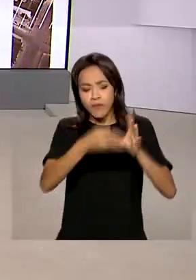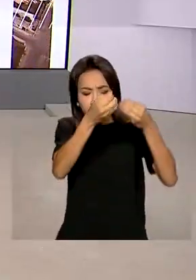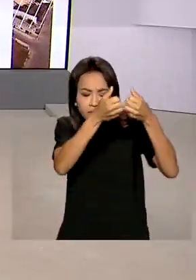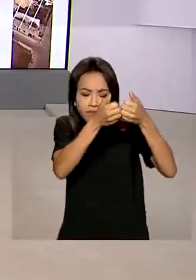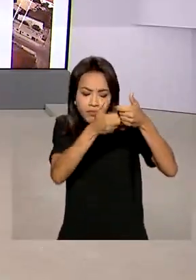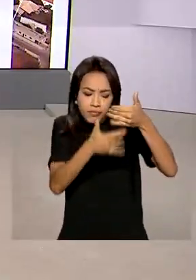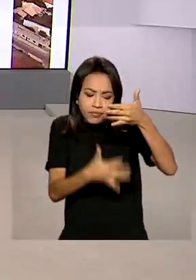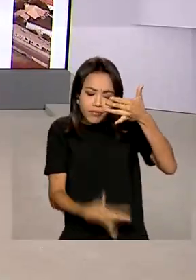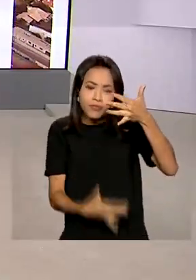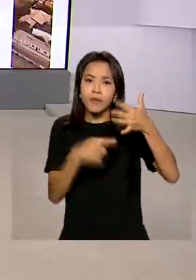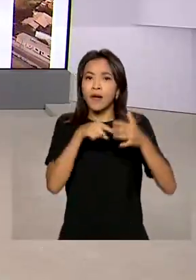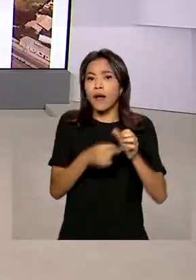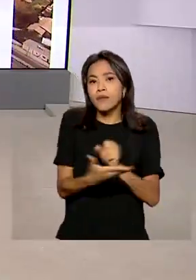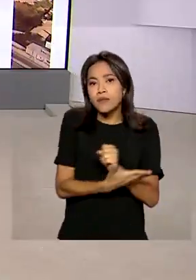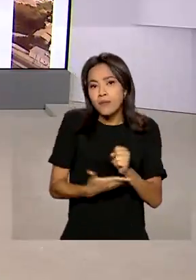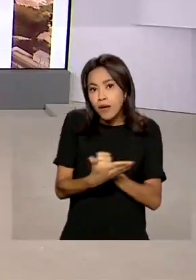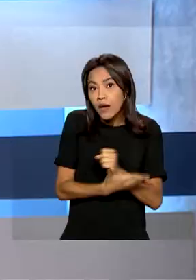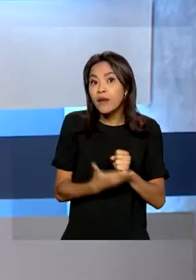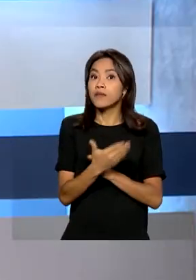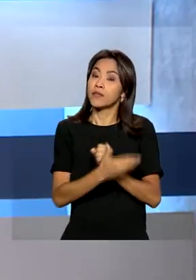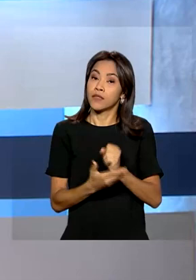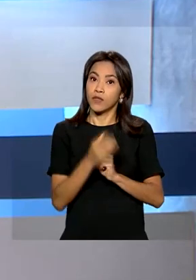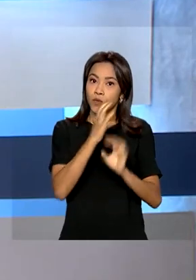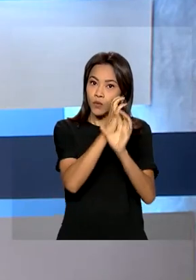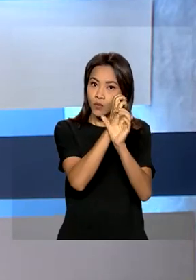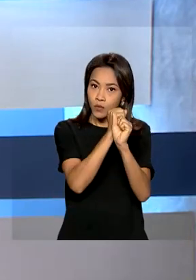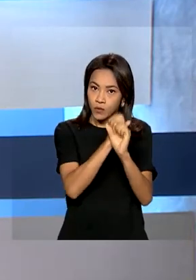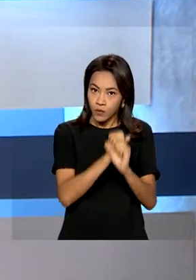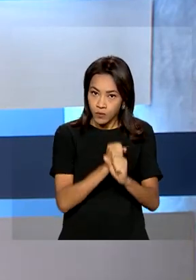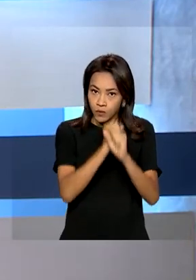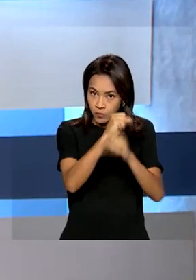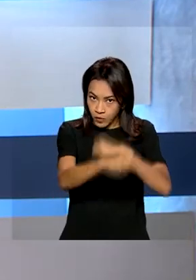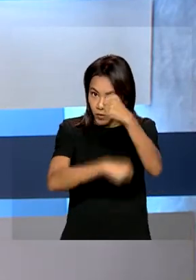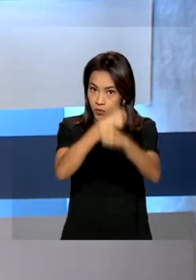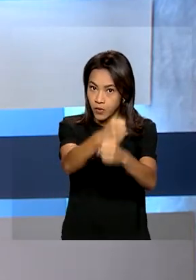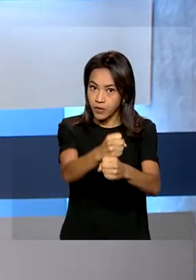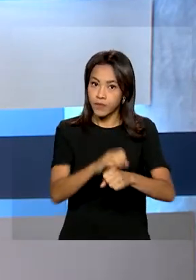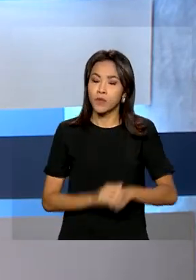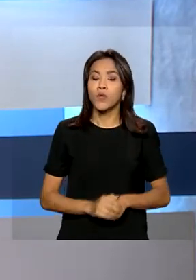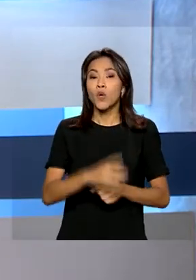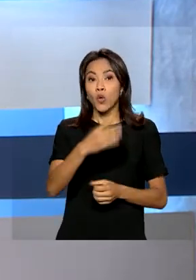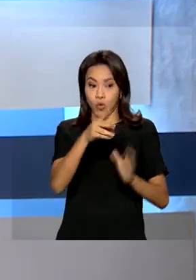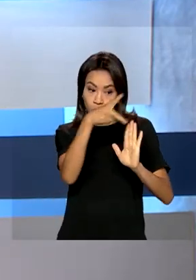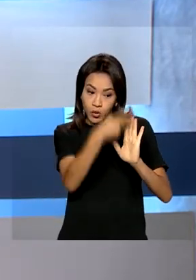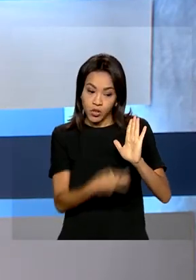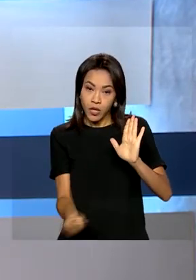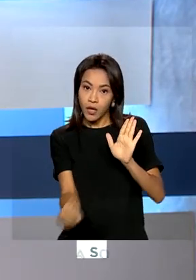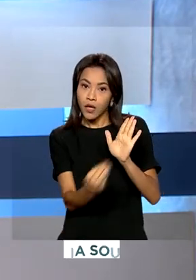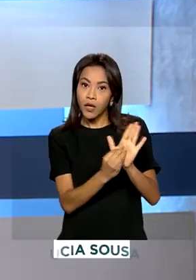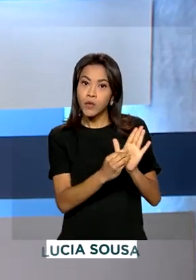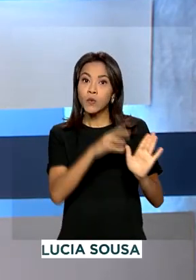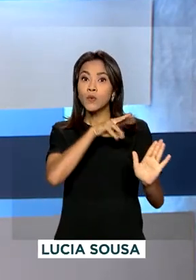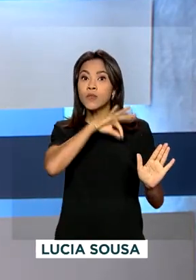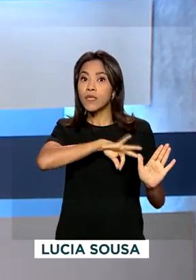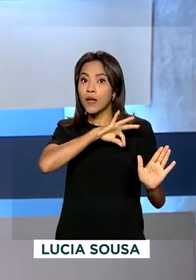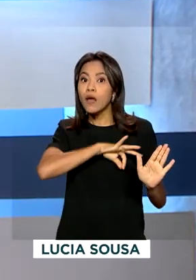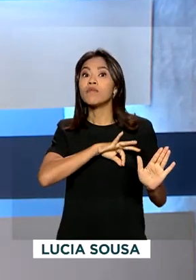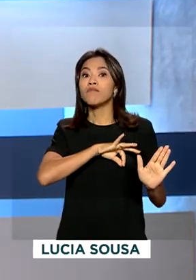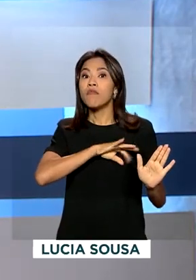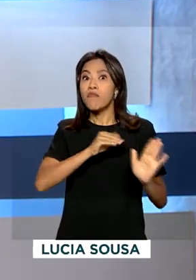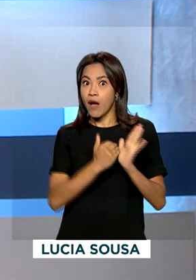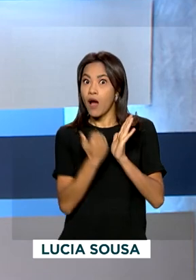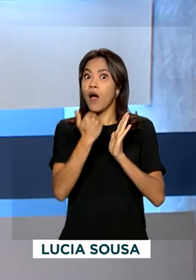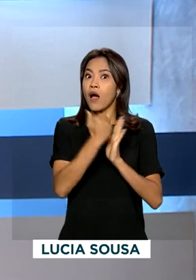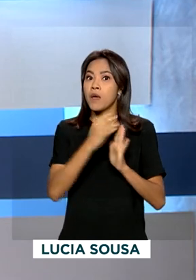bases do orçamento do próximo ano. Pelo projeto, o valor do salário mínimo em 2023 passará a ser de